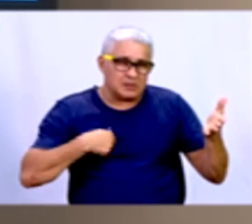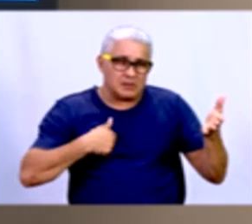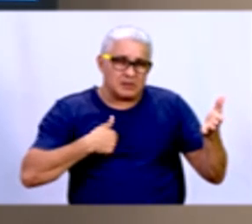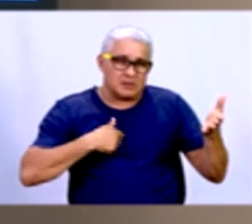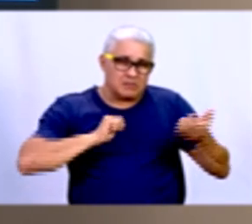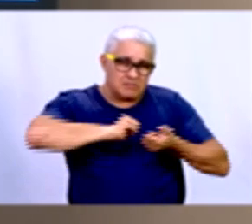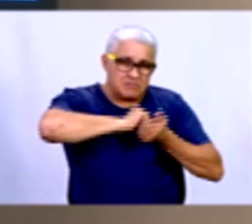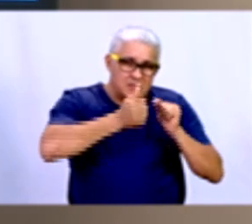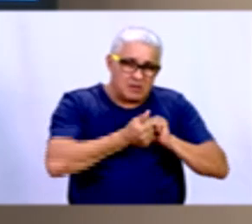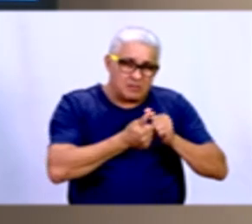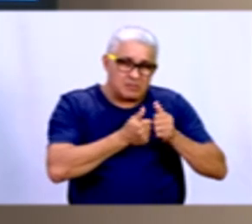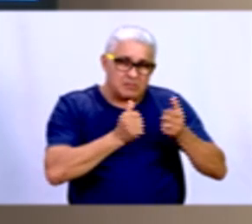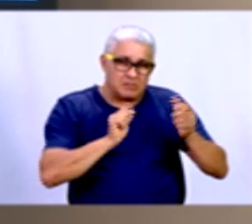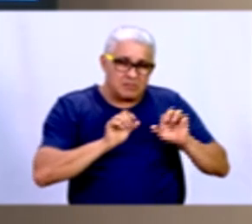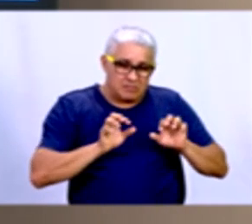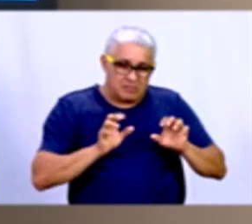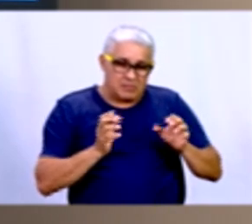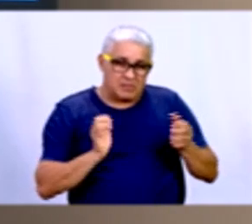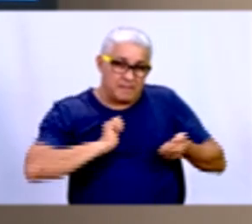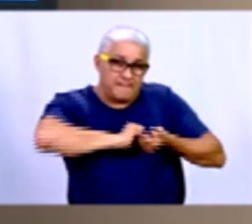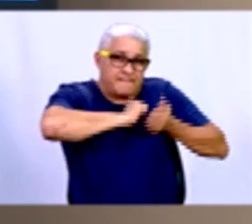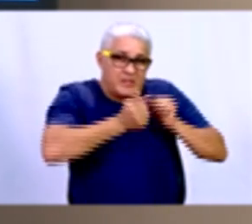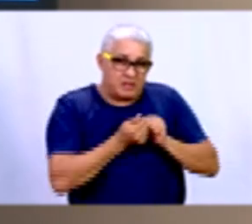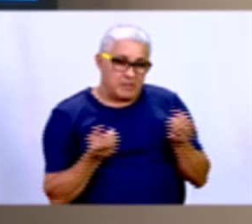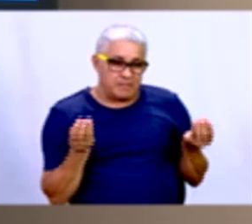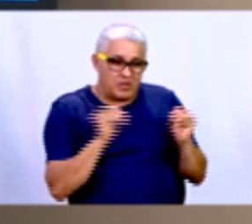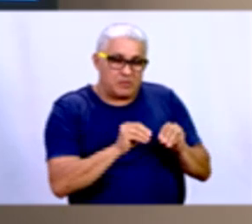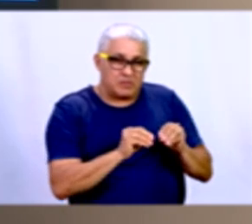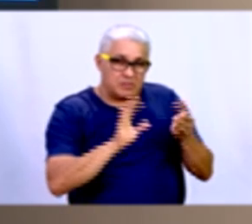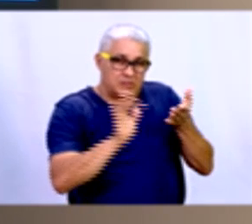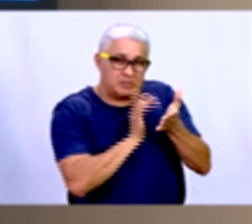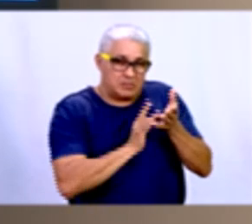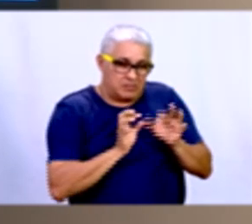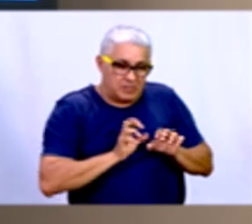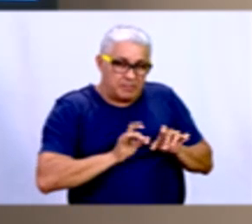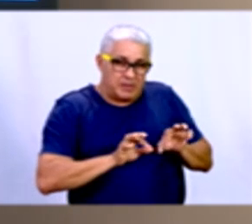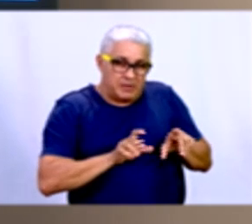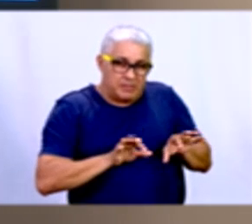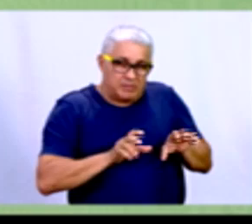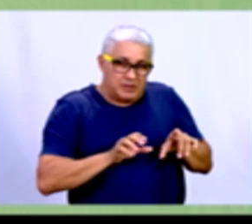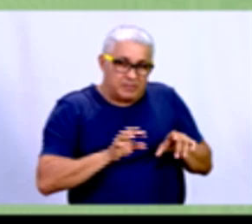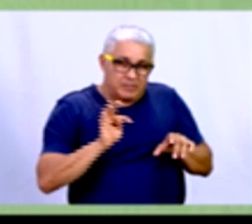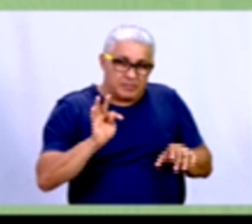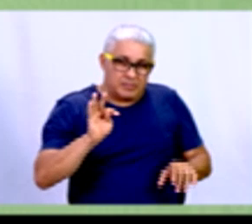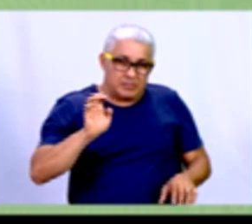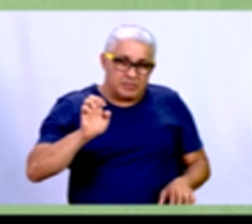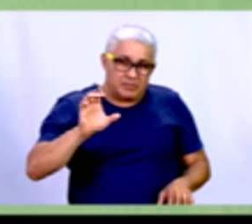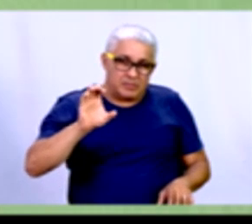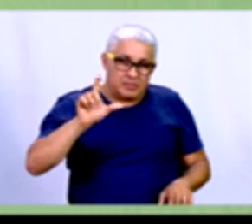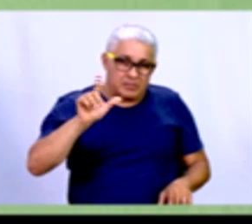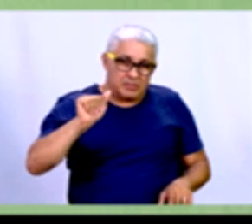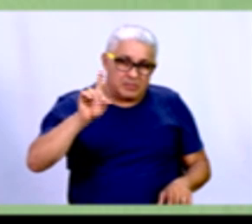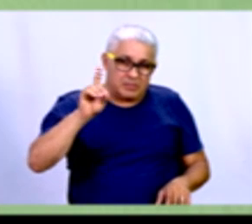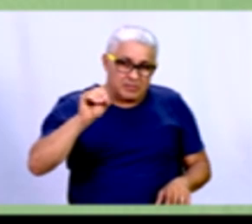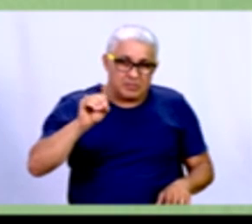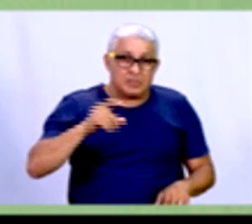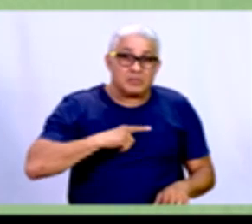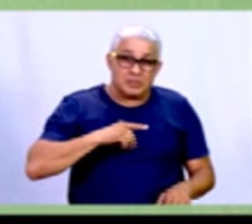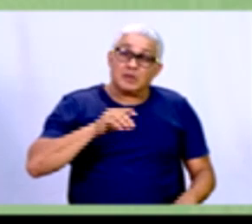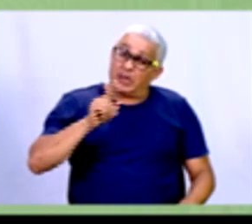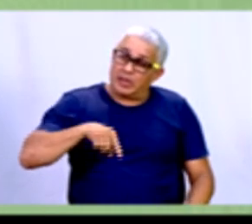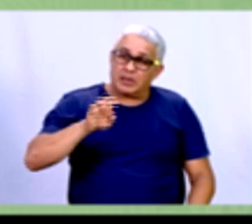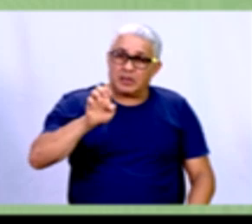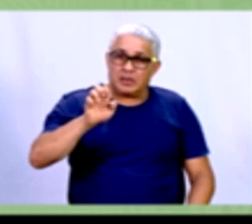associar um teclado, eu adaptar um teclado nesse tablet? Certo? Então, isso tem a ver com